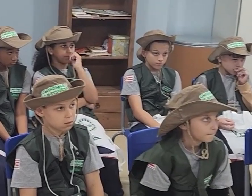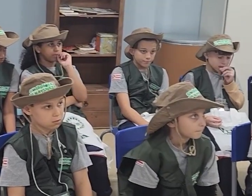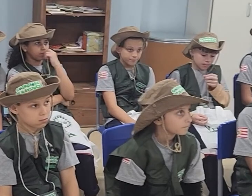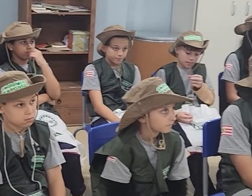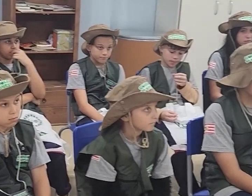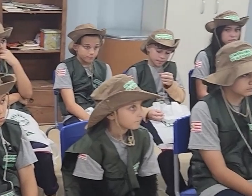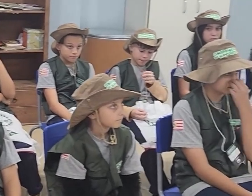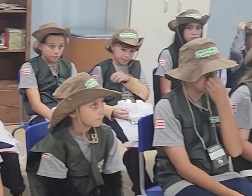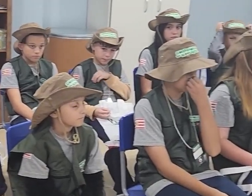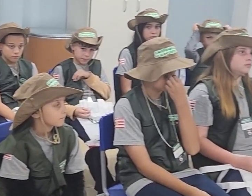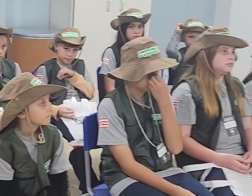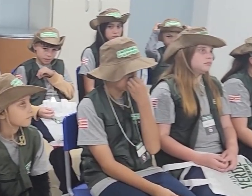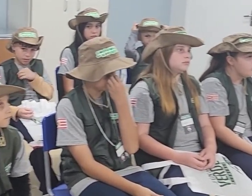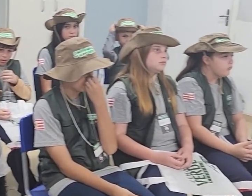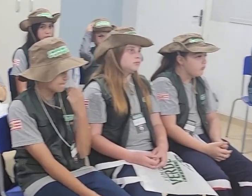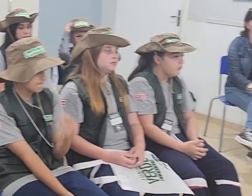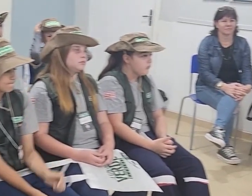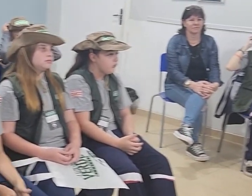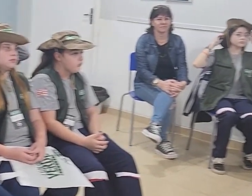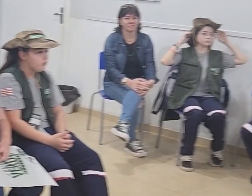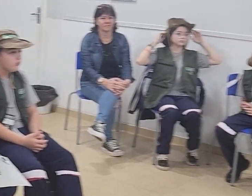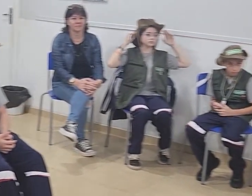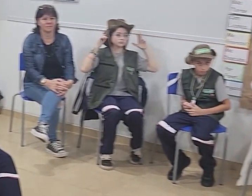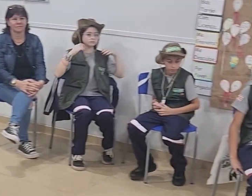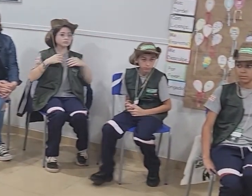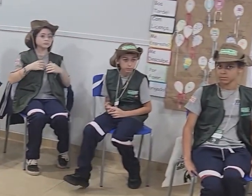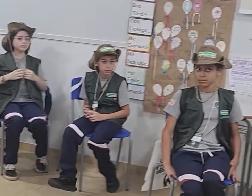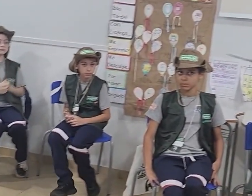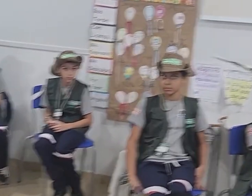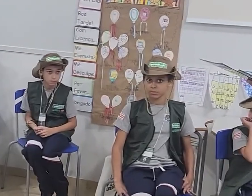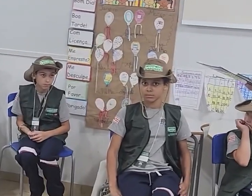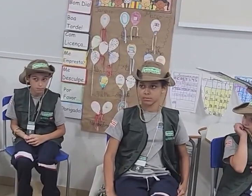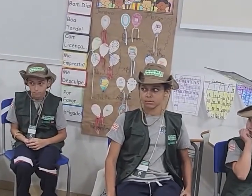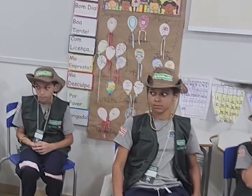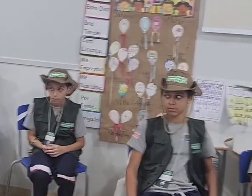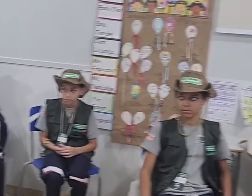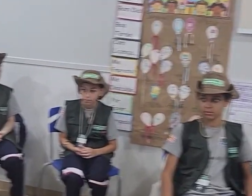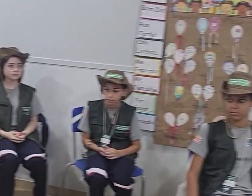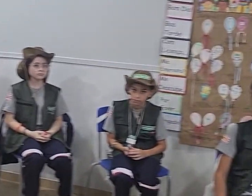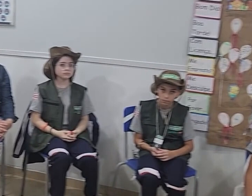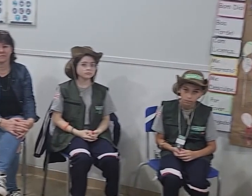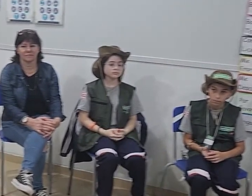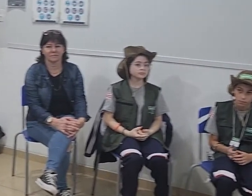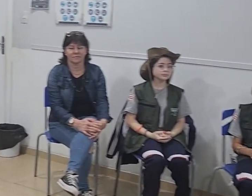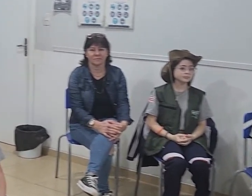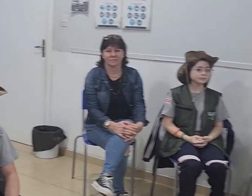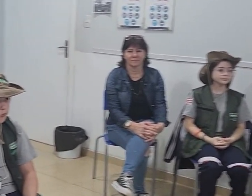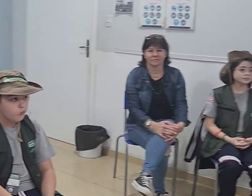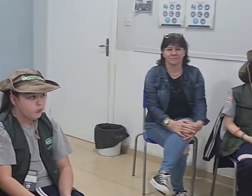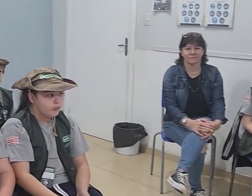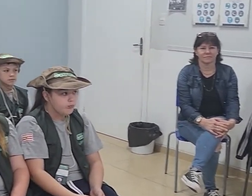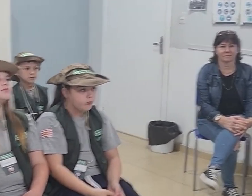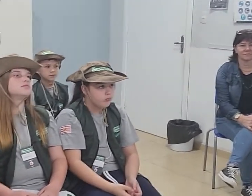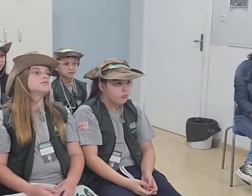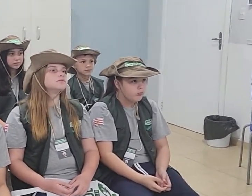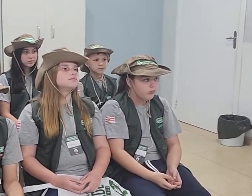na parte teórica, dentro da unidade educacional, também na parte prática, assim, com parceiros que a gente tem aqui com a Secretaria, no caso a Defesa Civil,